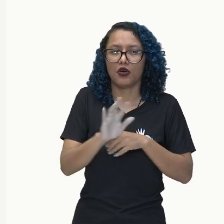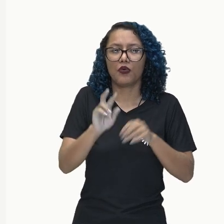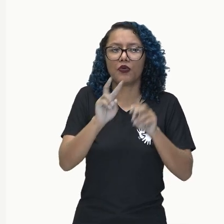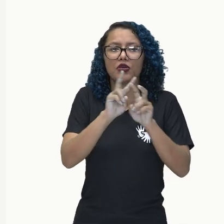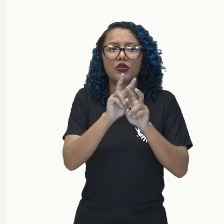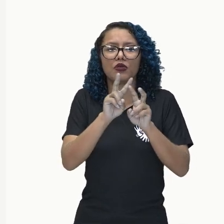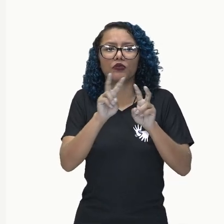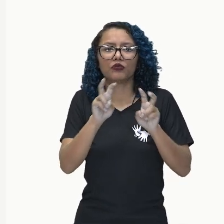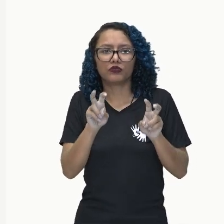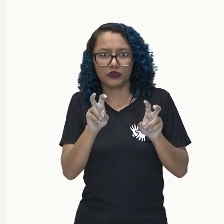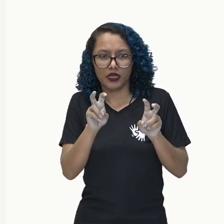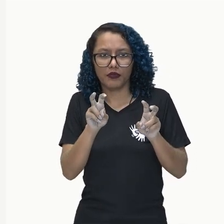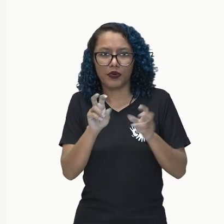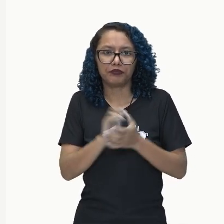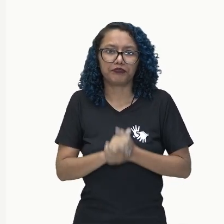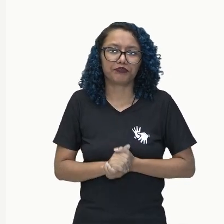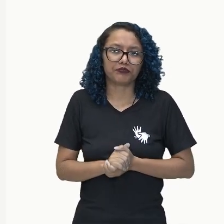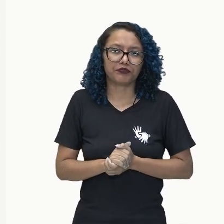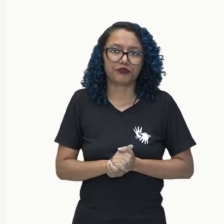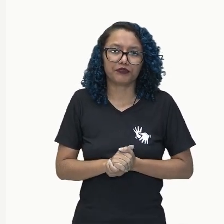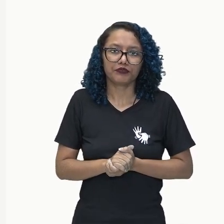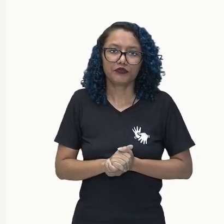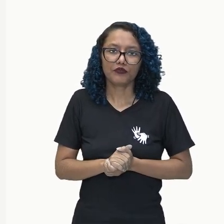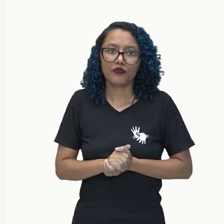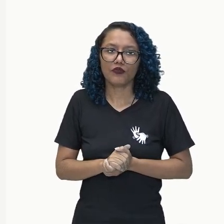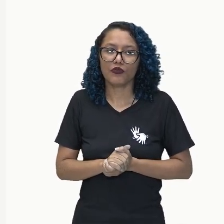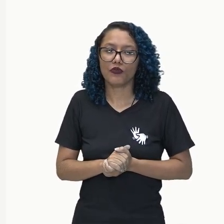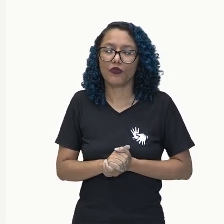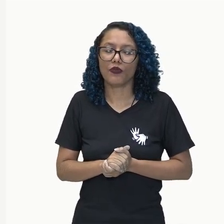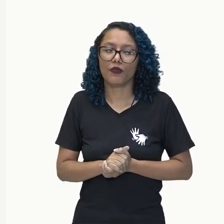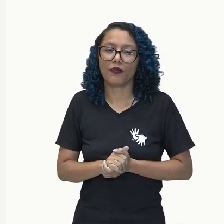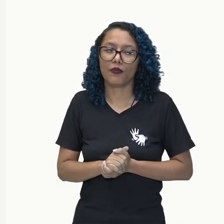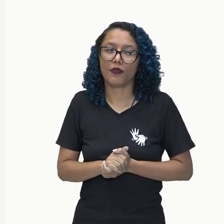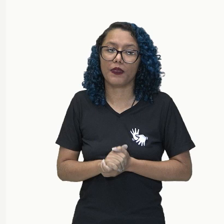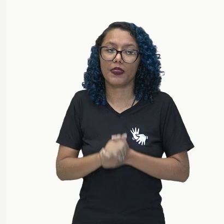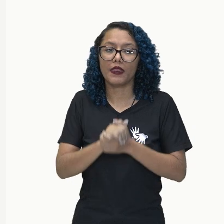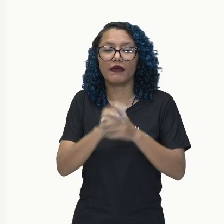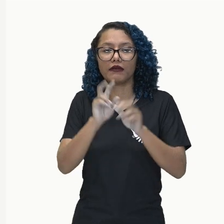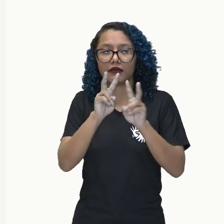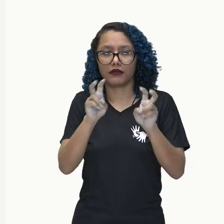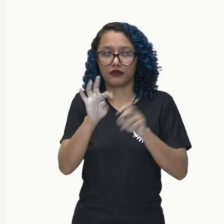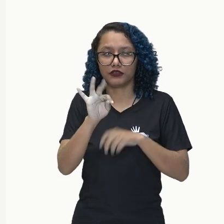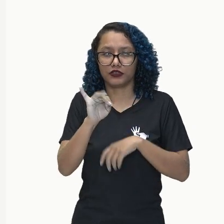Olha só, observe aí. O título da reportagem é Pegada Hídrica,